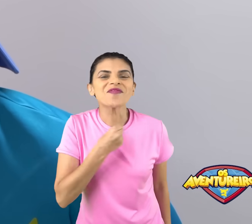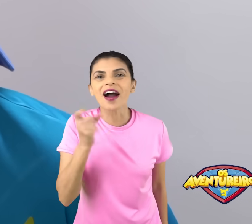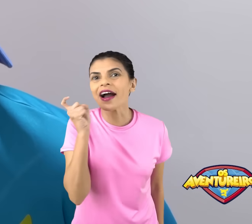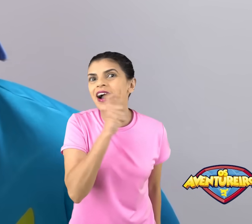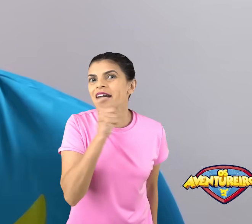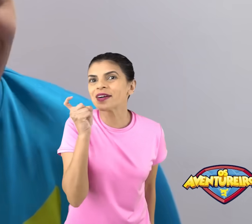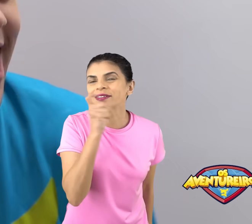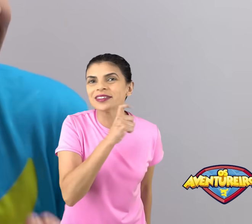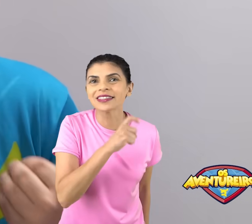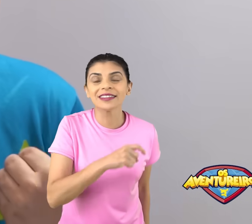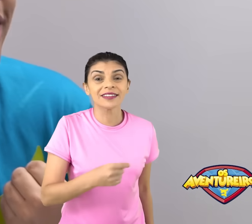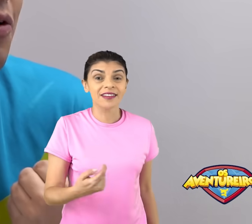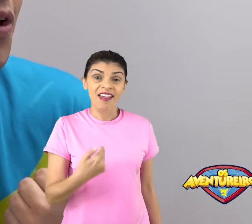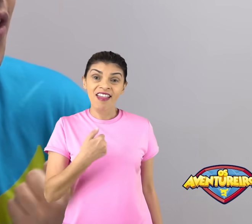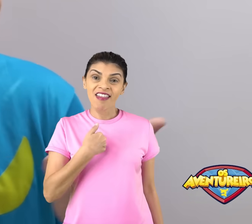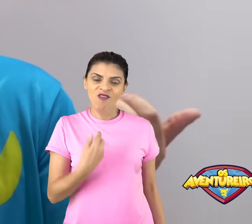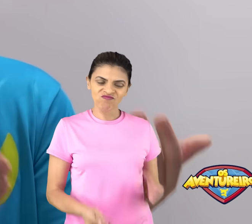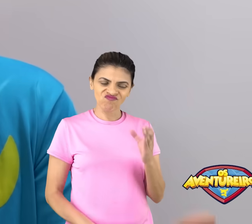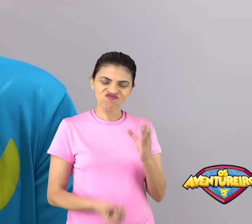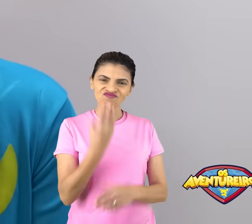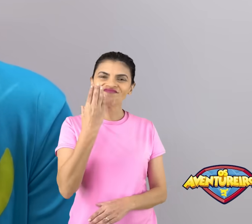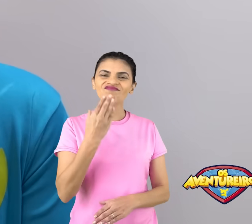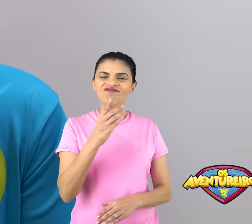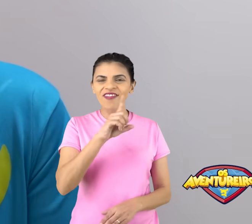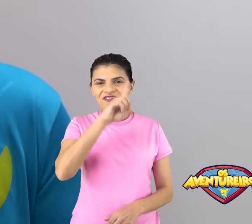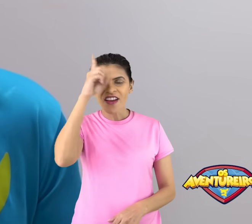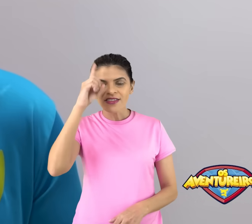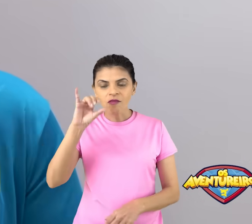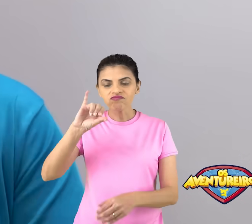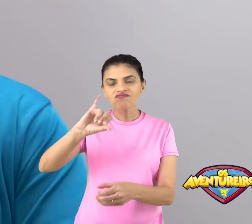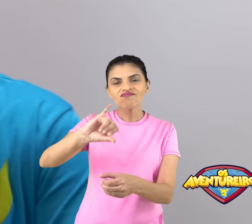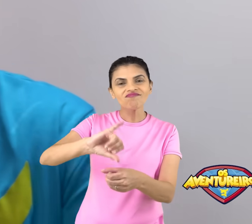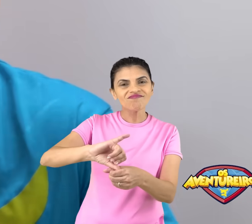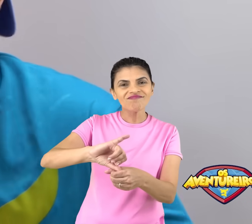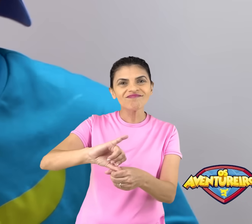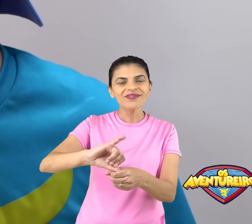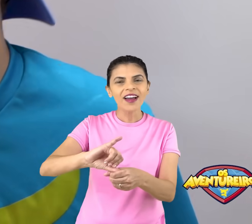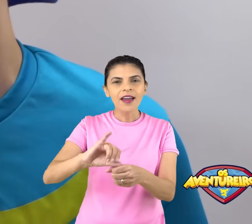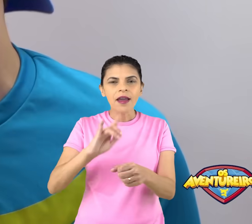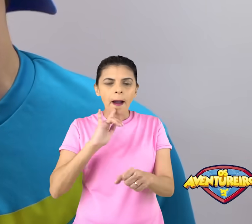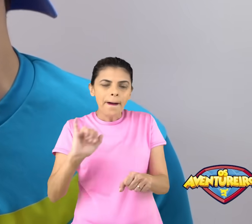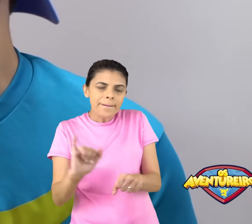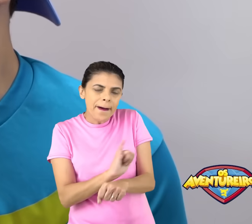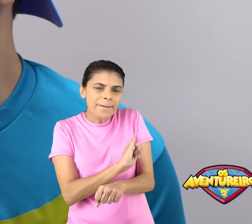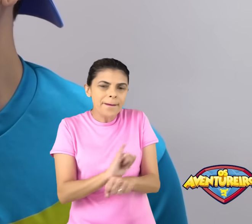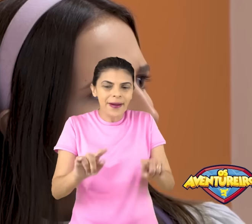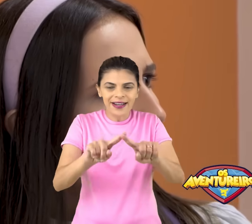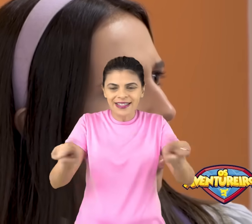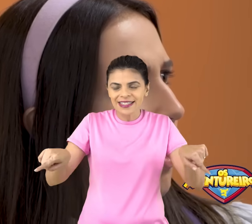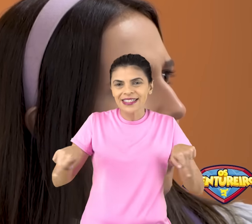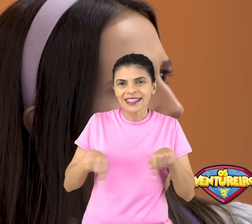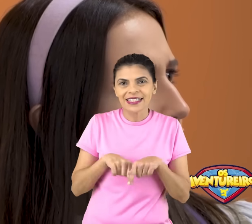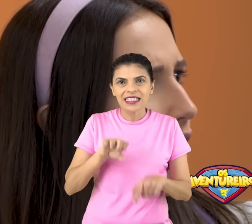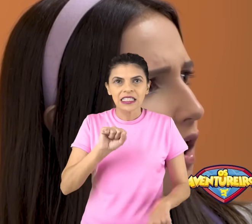falsa! Eu é que coloquei ela aqui e montei toda essa sala.